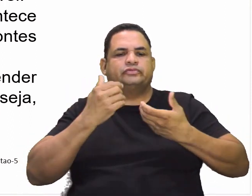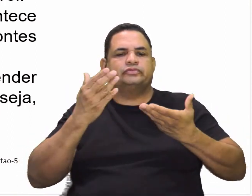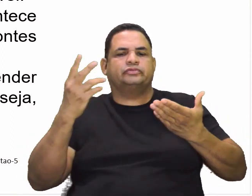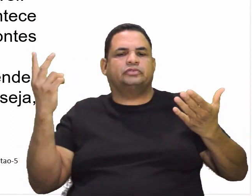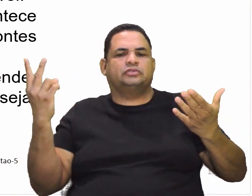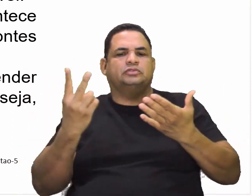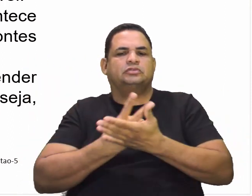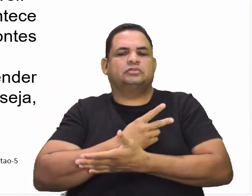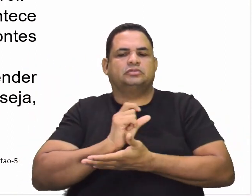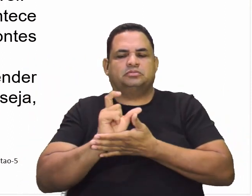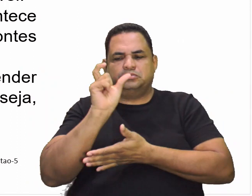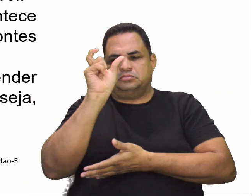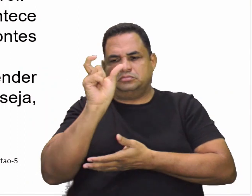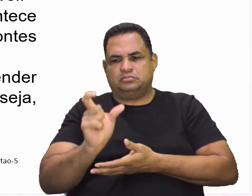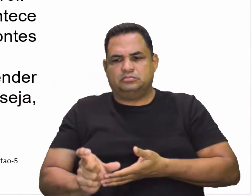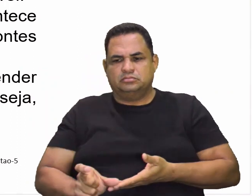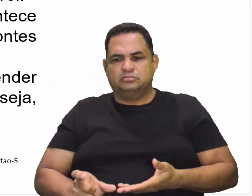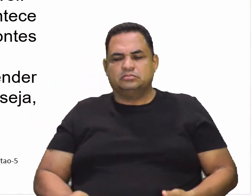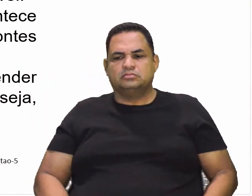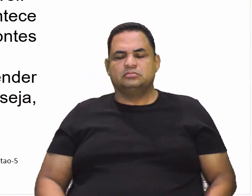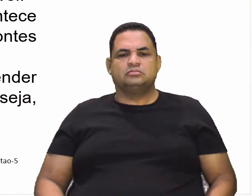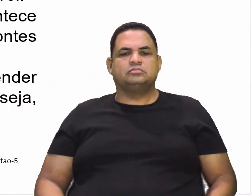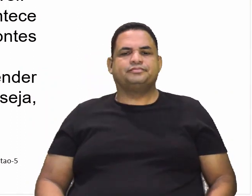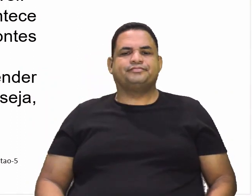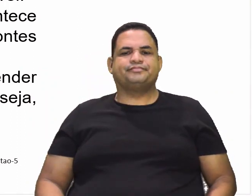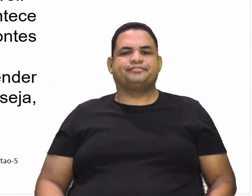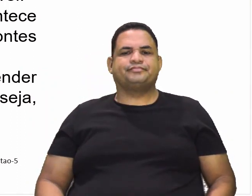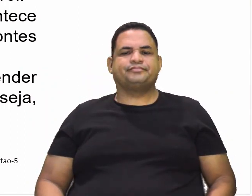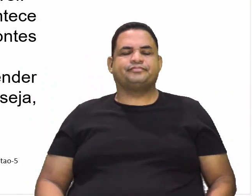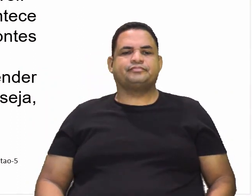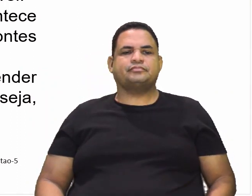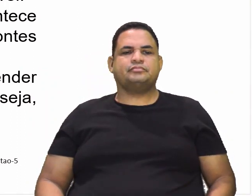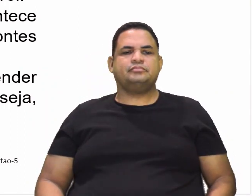grandes acontecimentos e personagens?